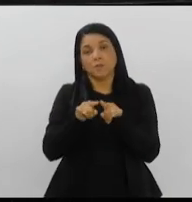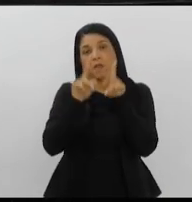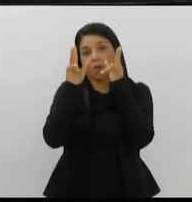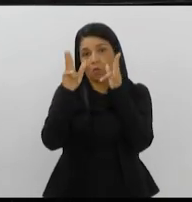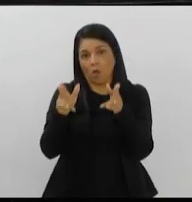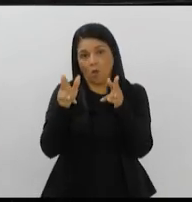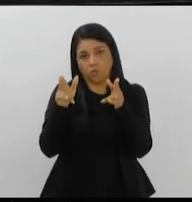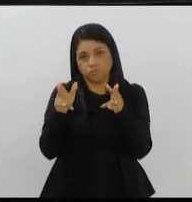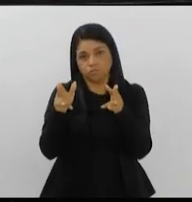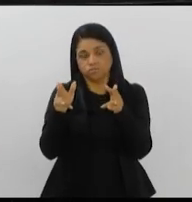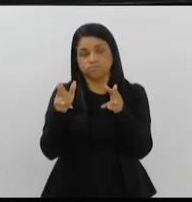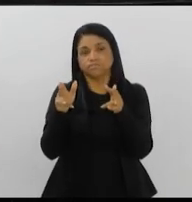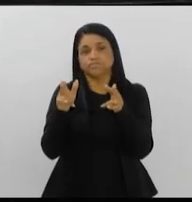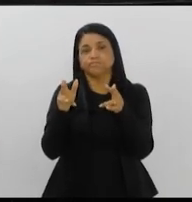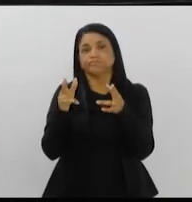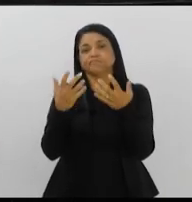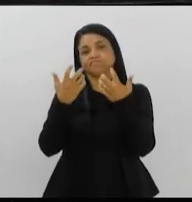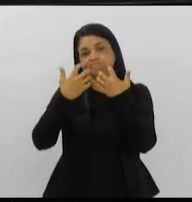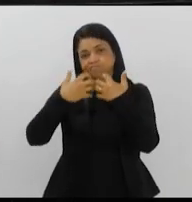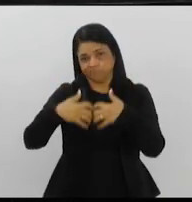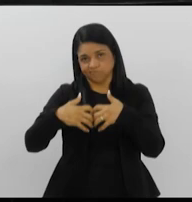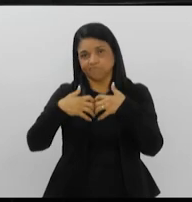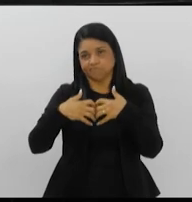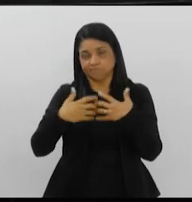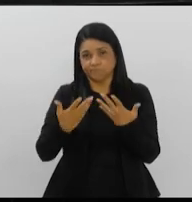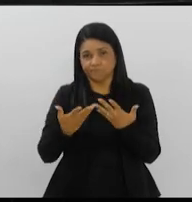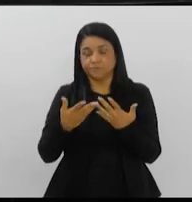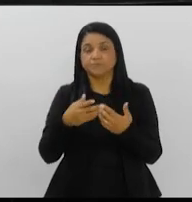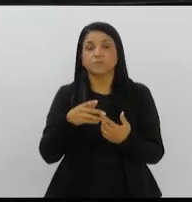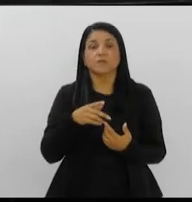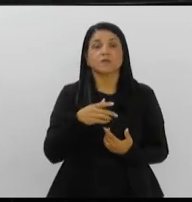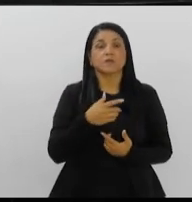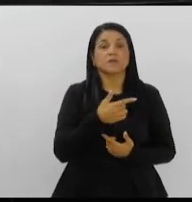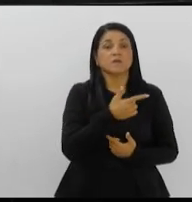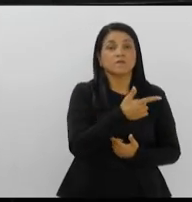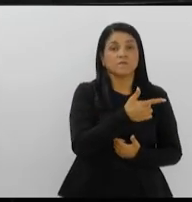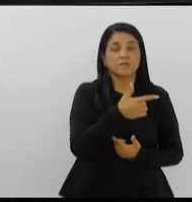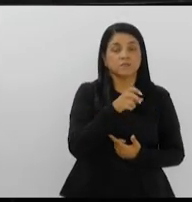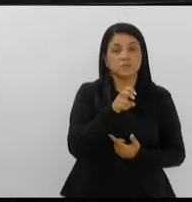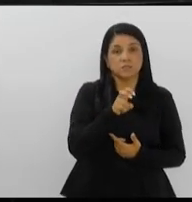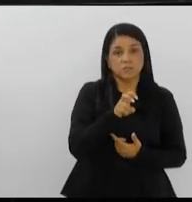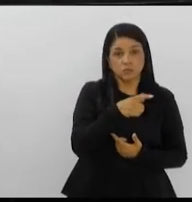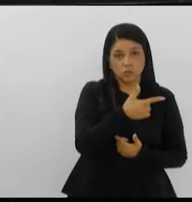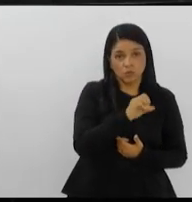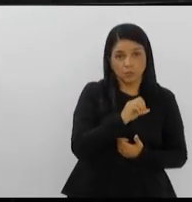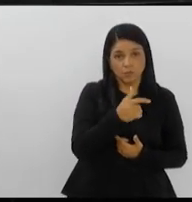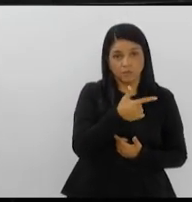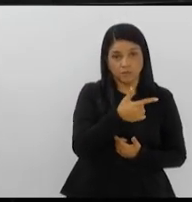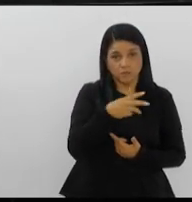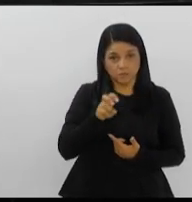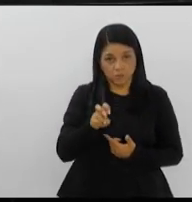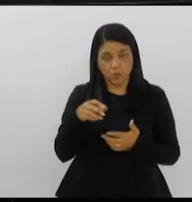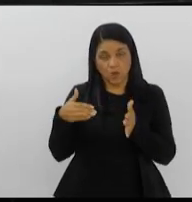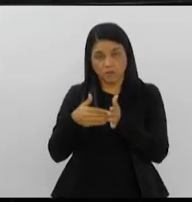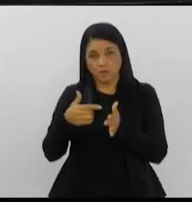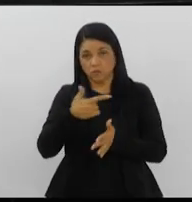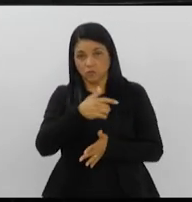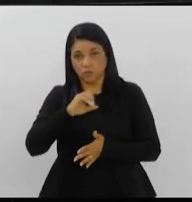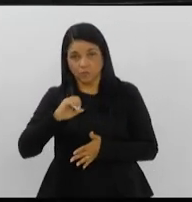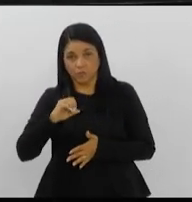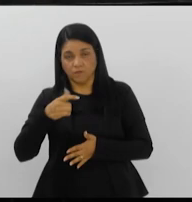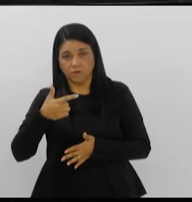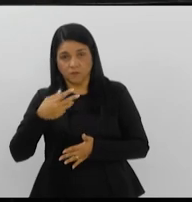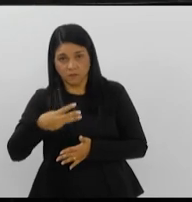pudessem ter compensações. E de 25 a 32, o governo federal estipula